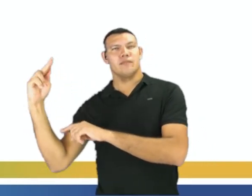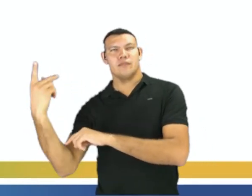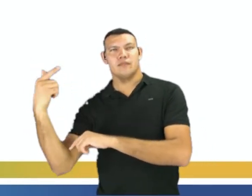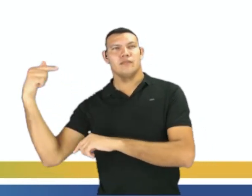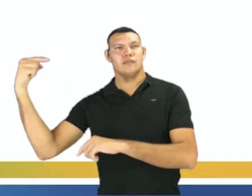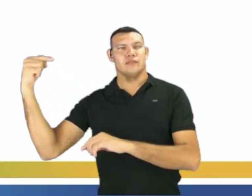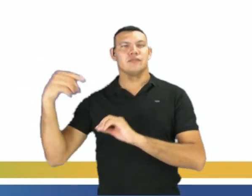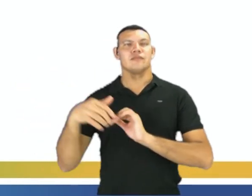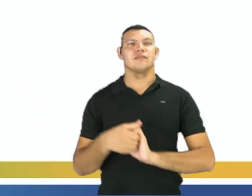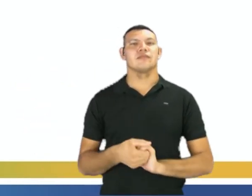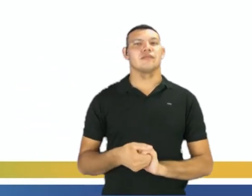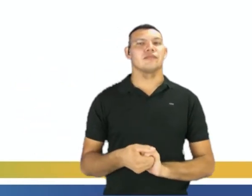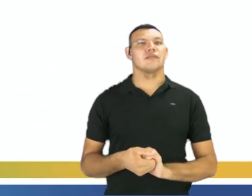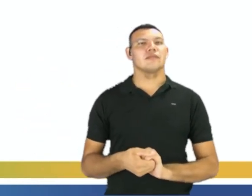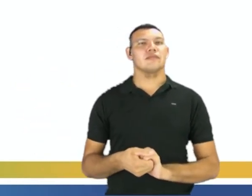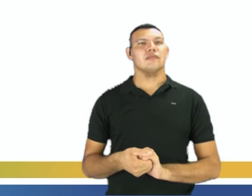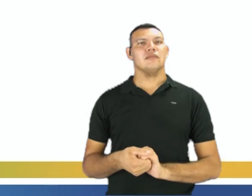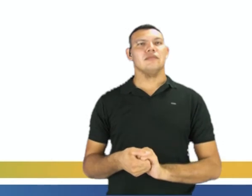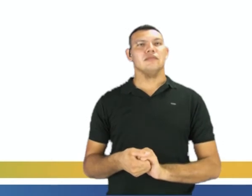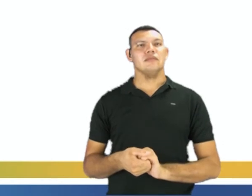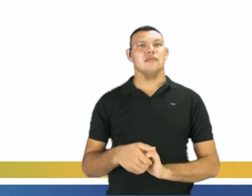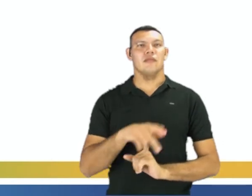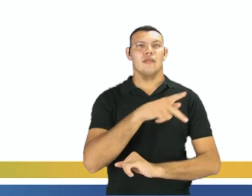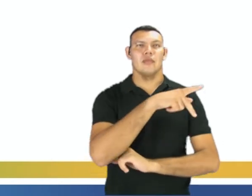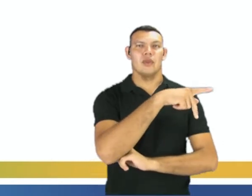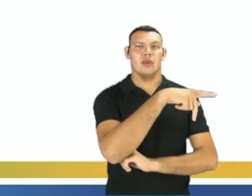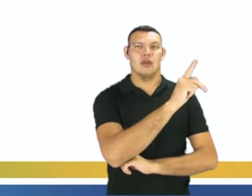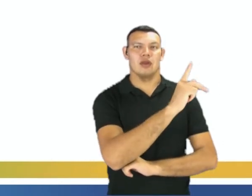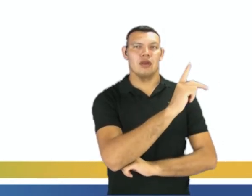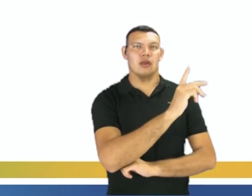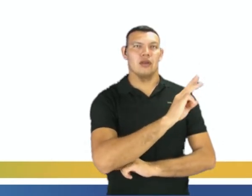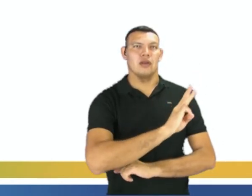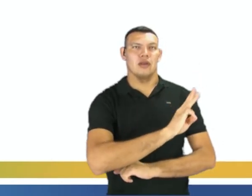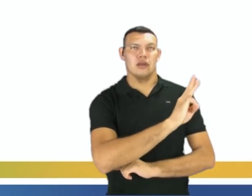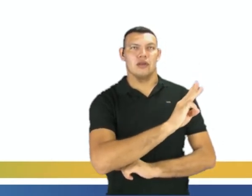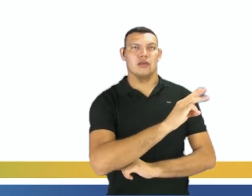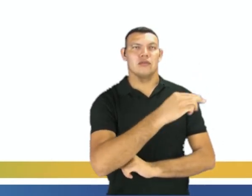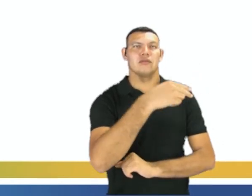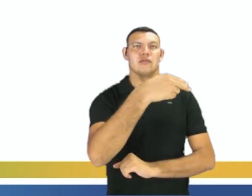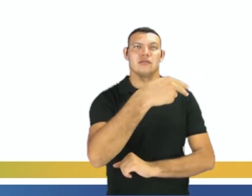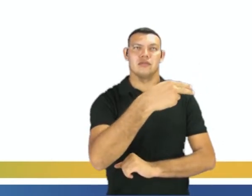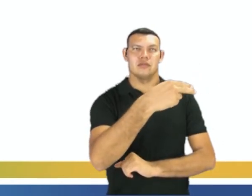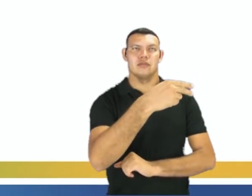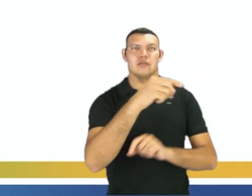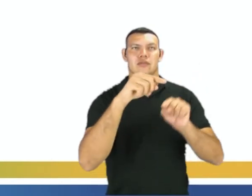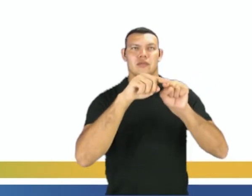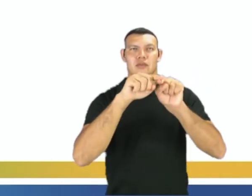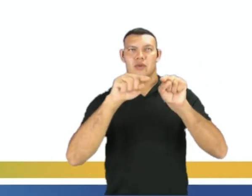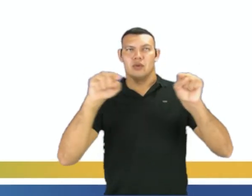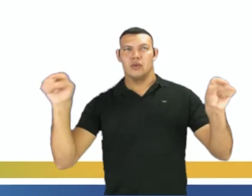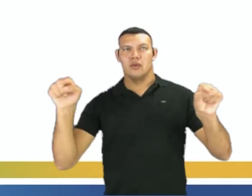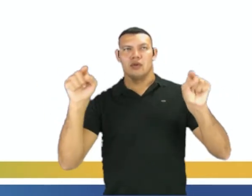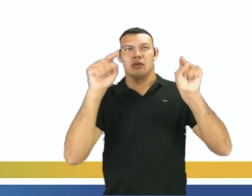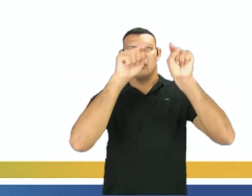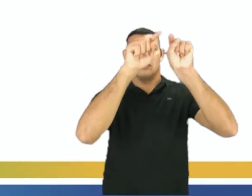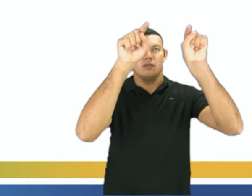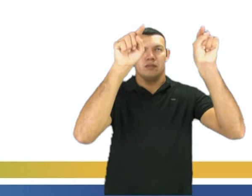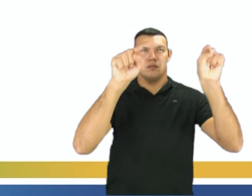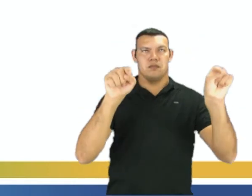aqui Kw. Quem são os produtos? Então, são os íons, cátion e